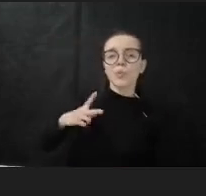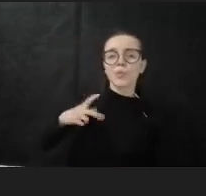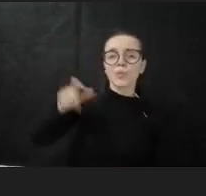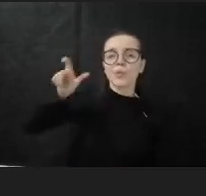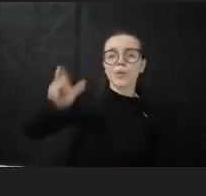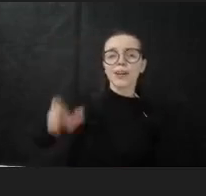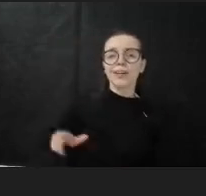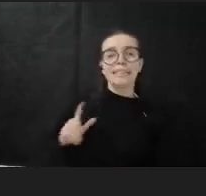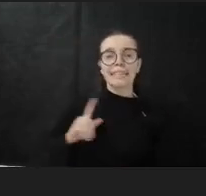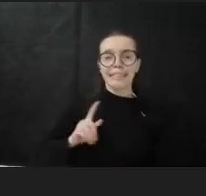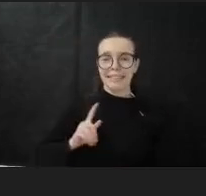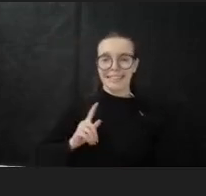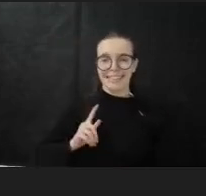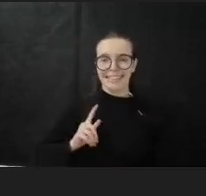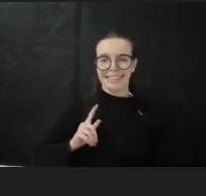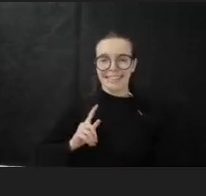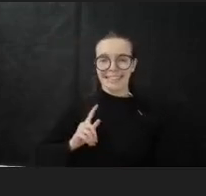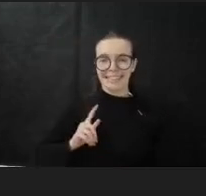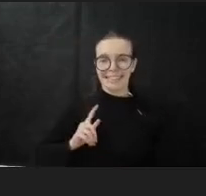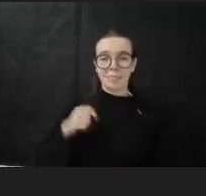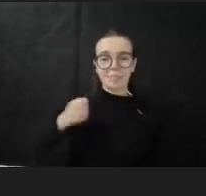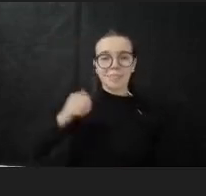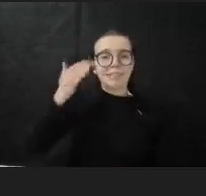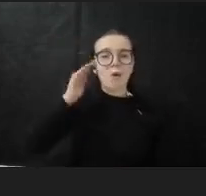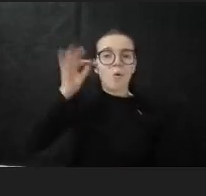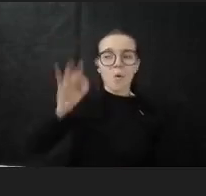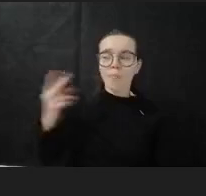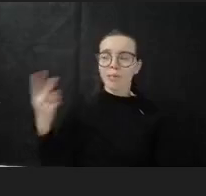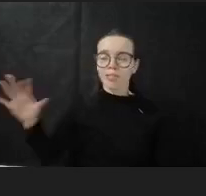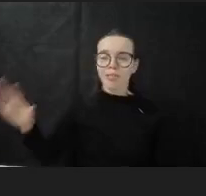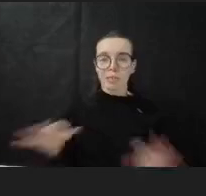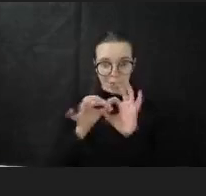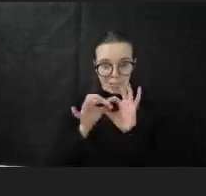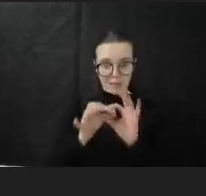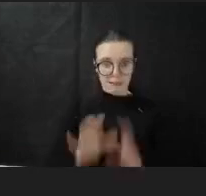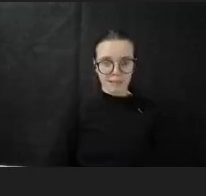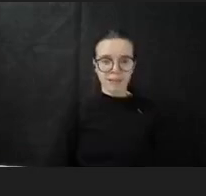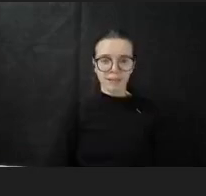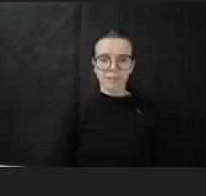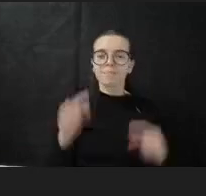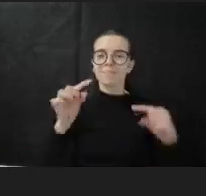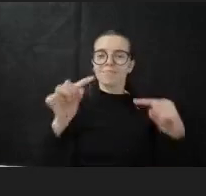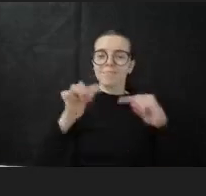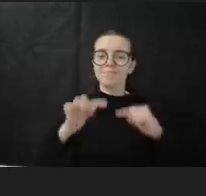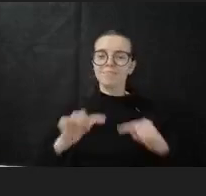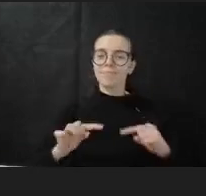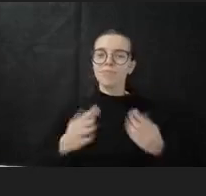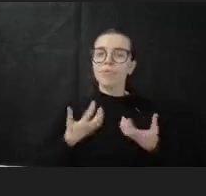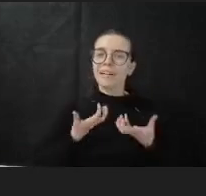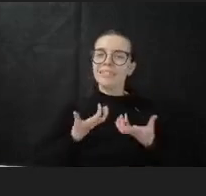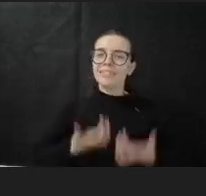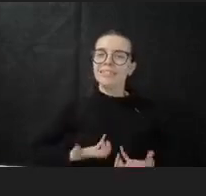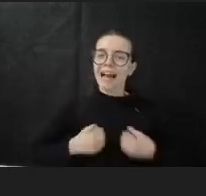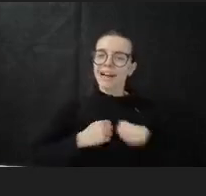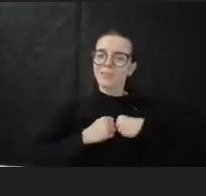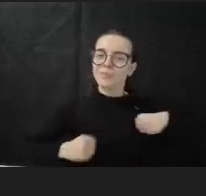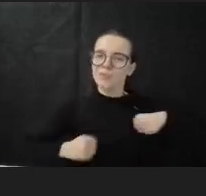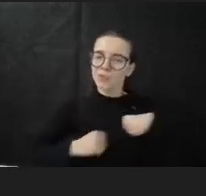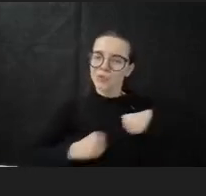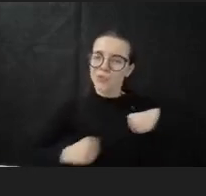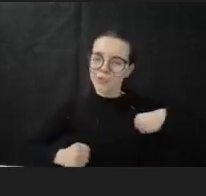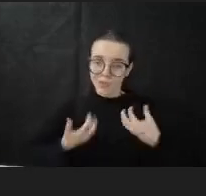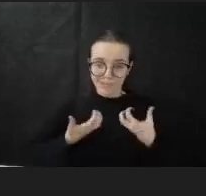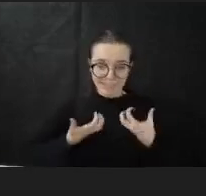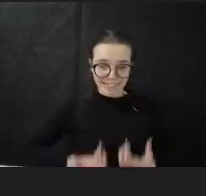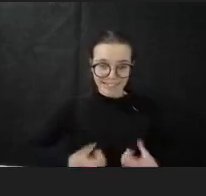né? Fadiga muscular. Fadiga muscular. Falamos sobre fadiga muscular hoje, hein? Que